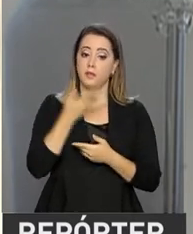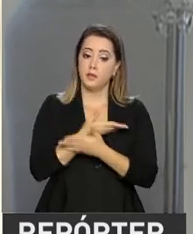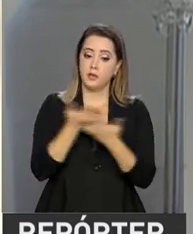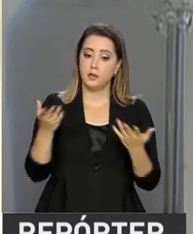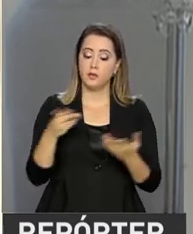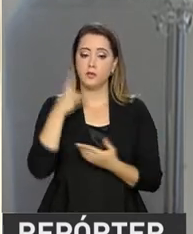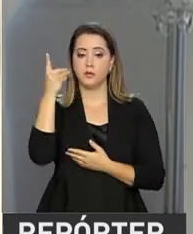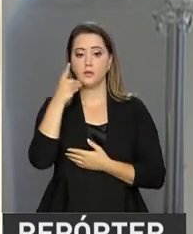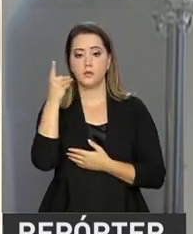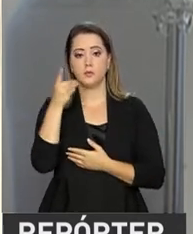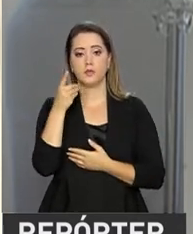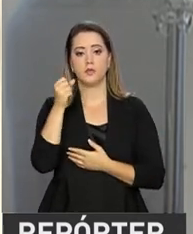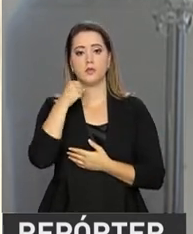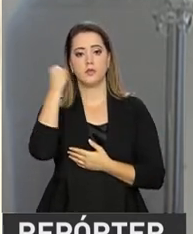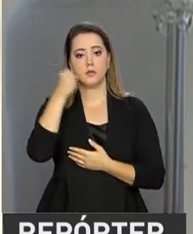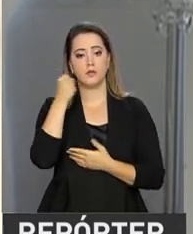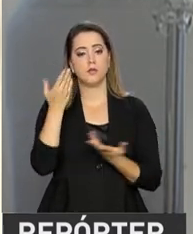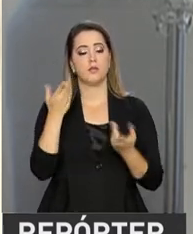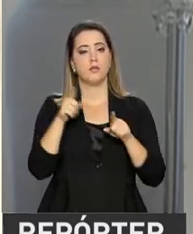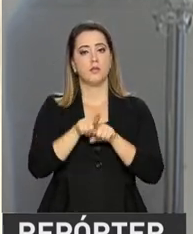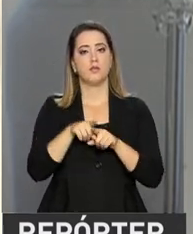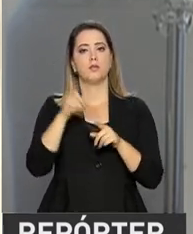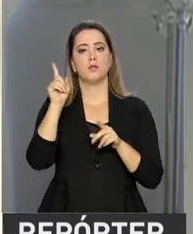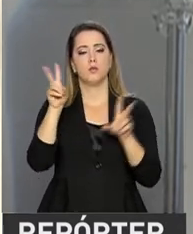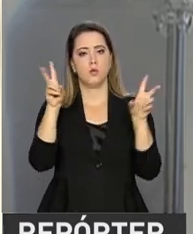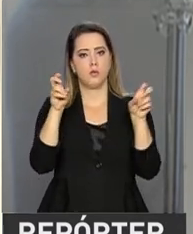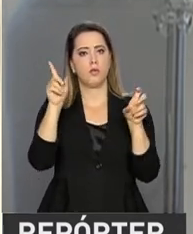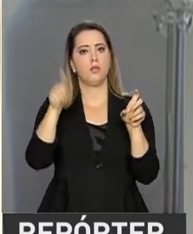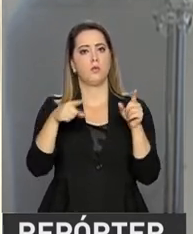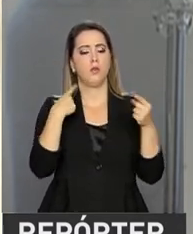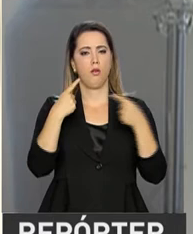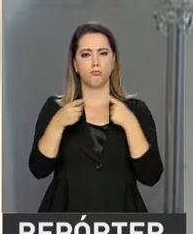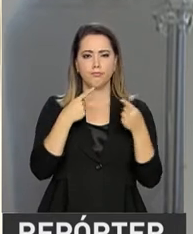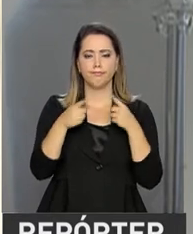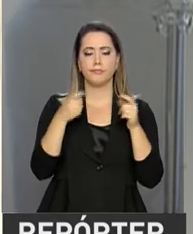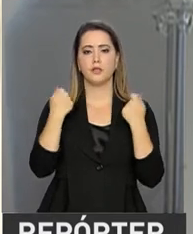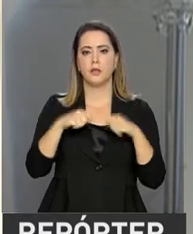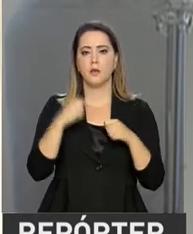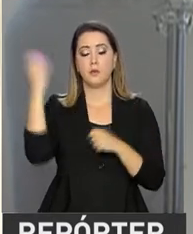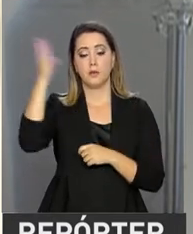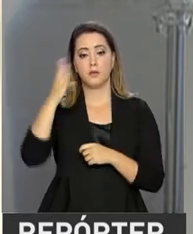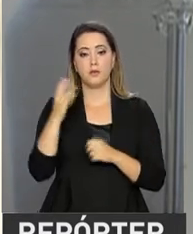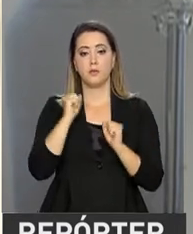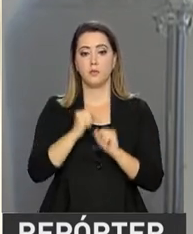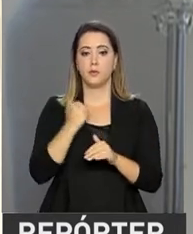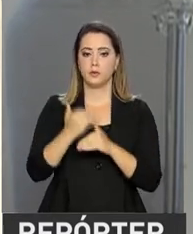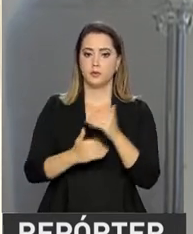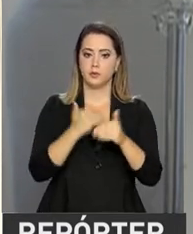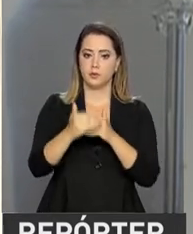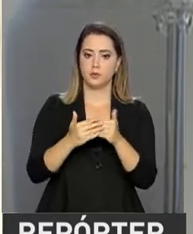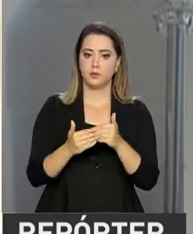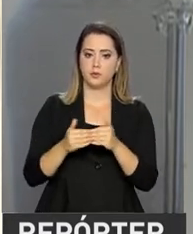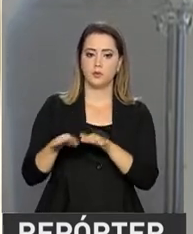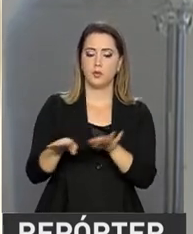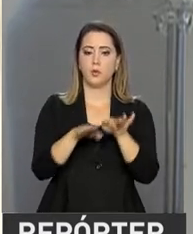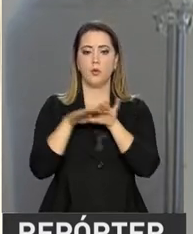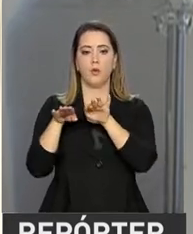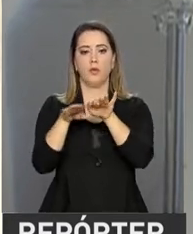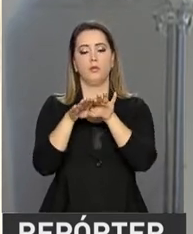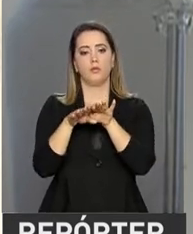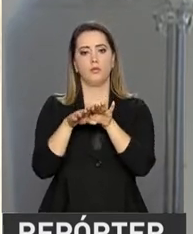dos parlamentares, numa matéria que ainda é polêmica, de que para que o Brasil possa ser um Brasil igual, para